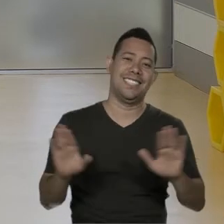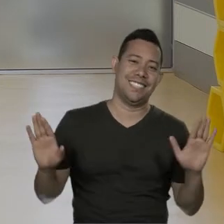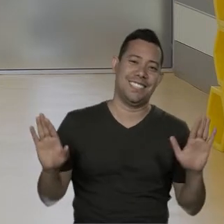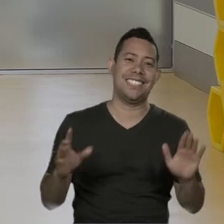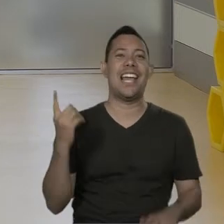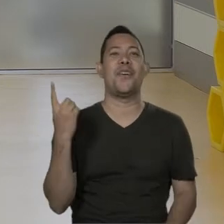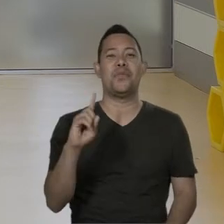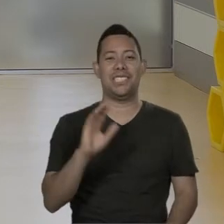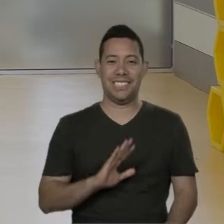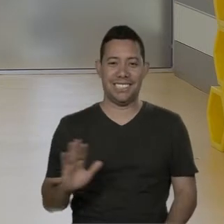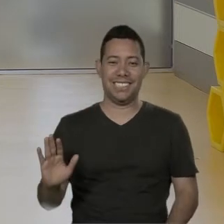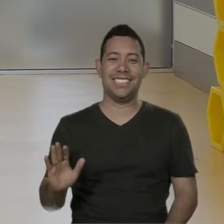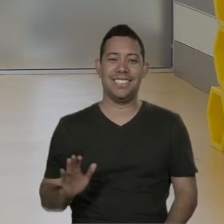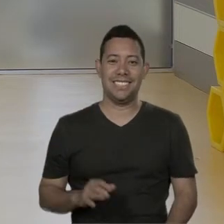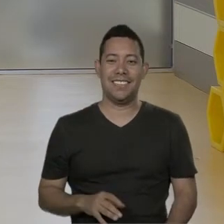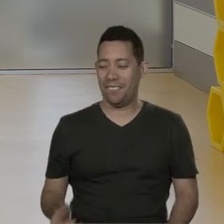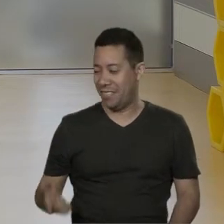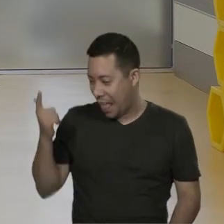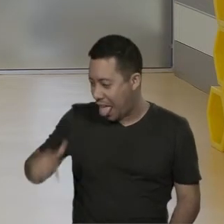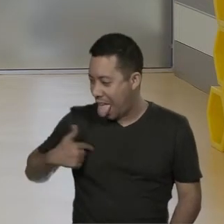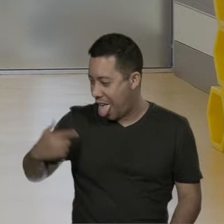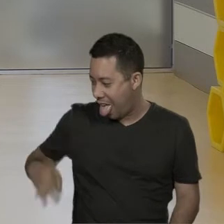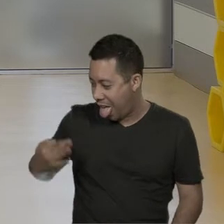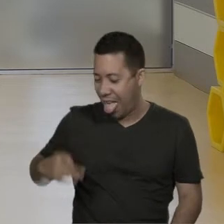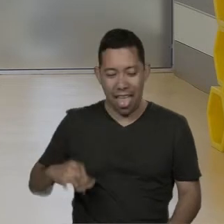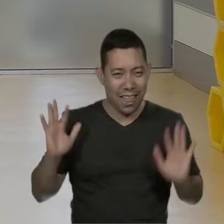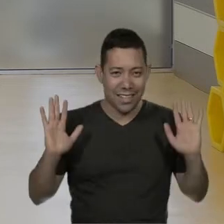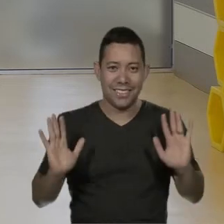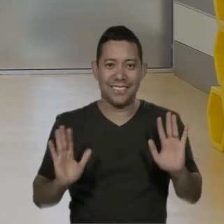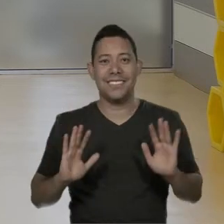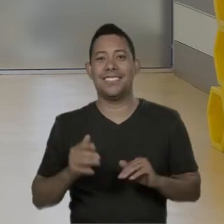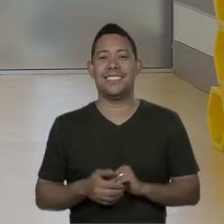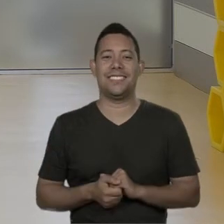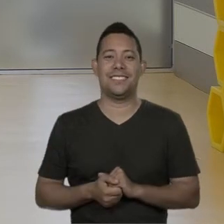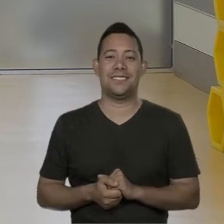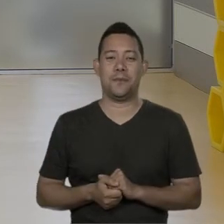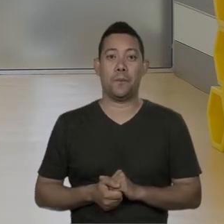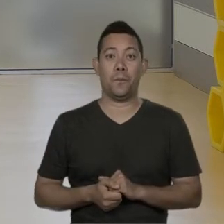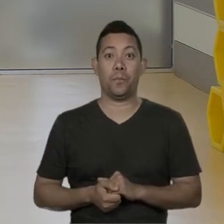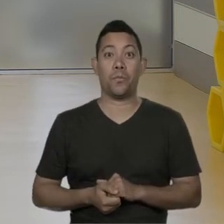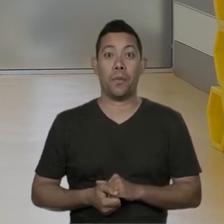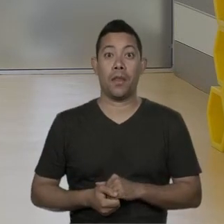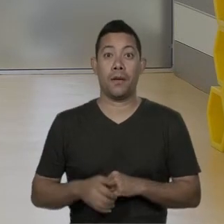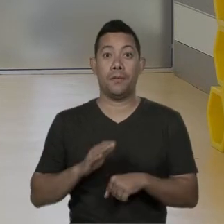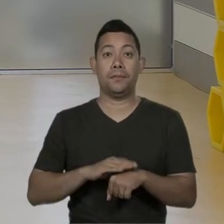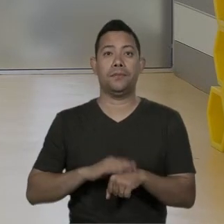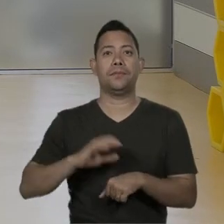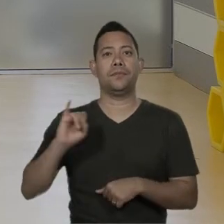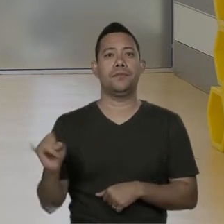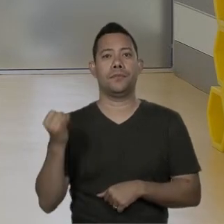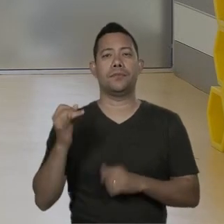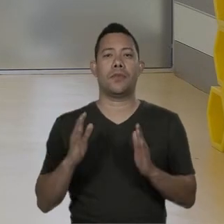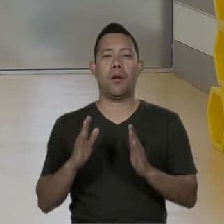aqui é a final. Você quer fazer eu subir mais um pouquinho, né? Não, não, não, não. Vou aproveitar então, Vivi, para explicar como vai ser